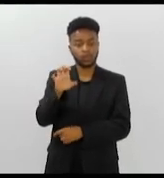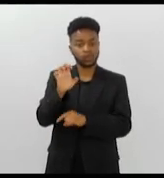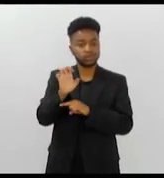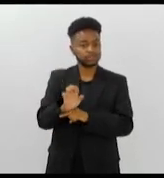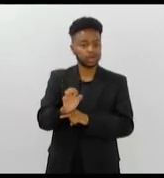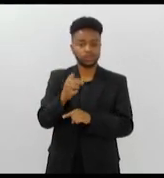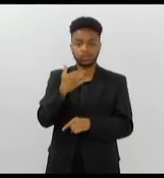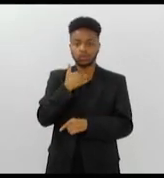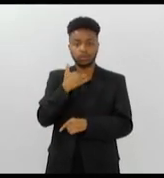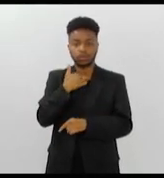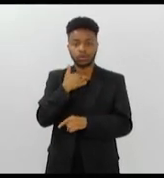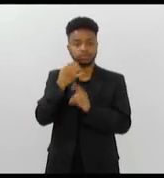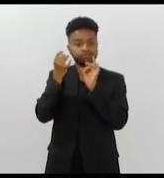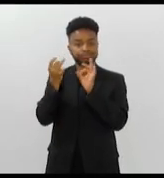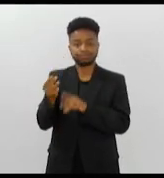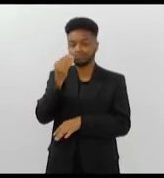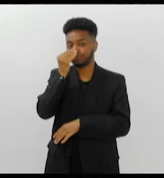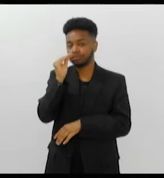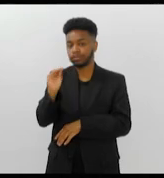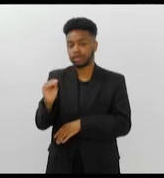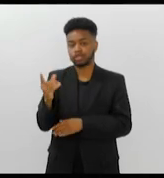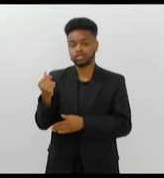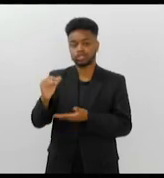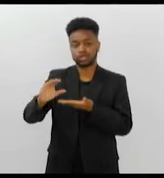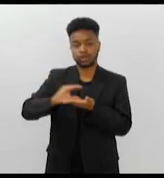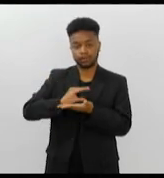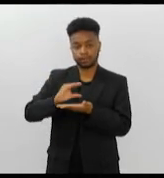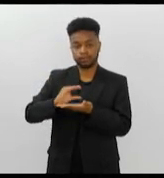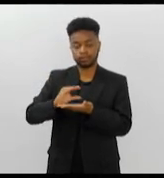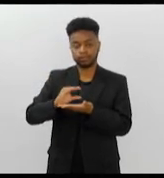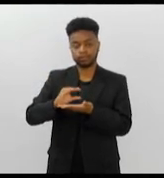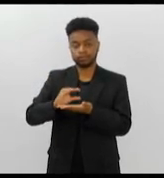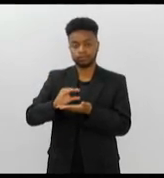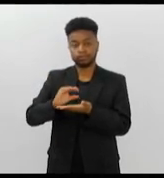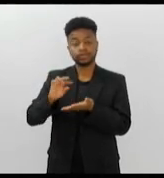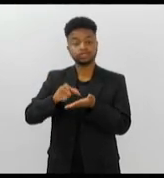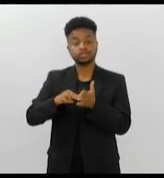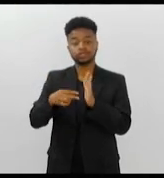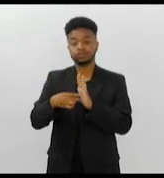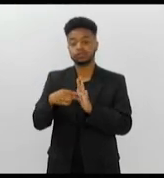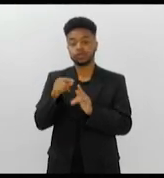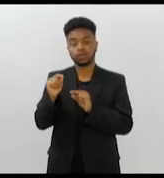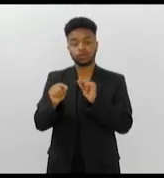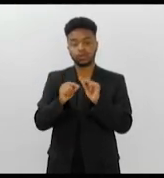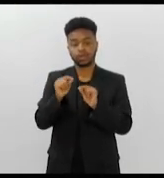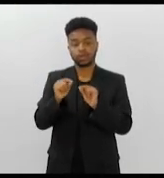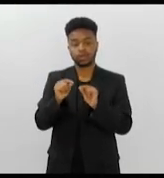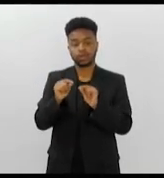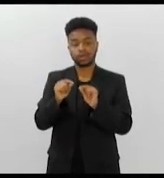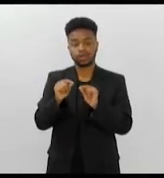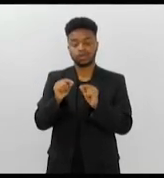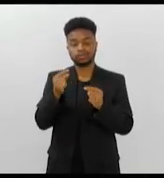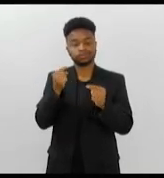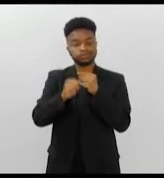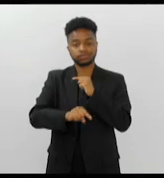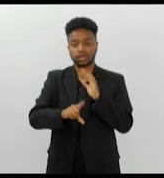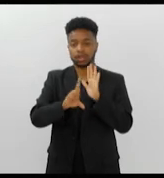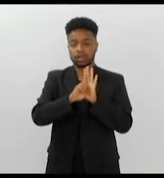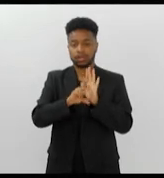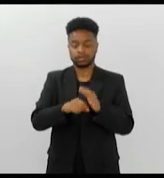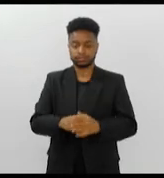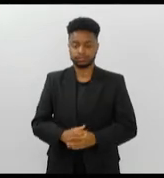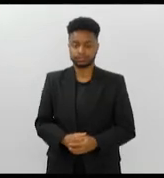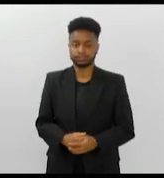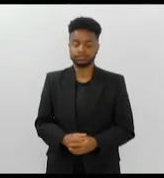de receita Isto é pressuposto legal tô